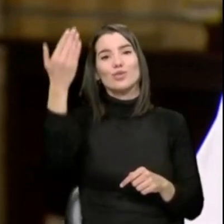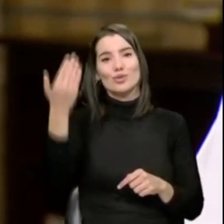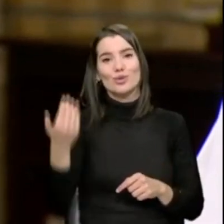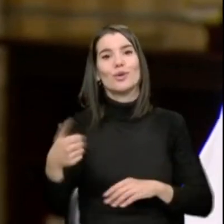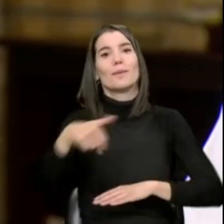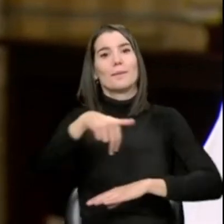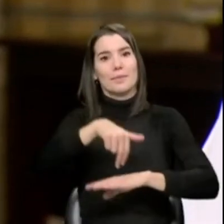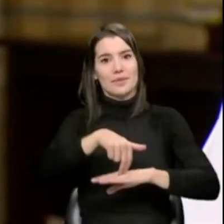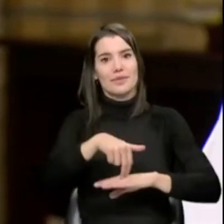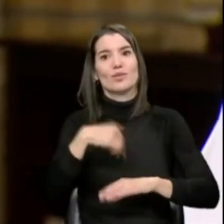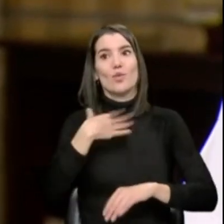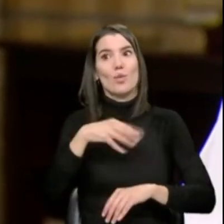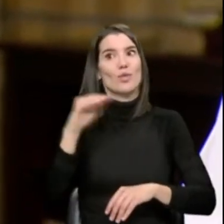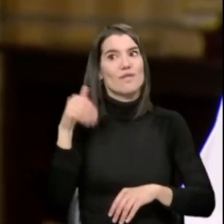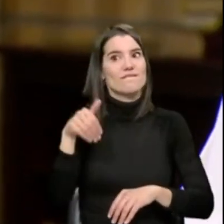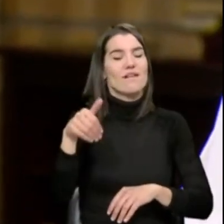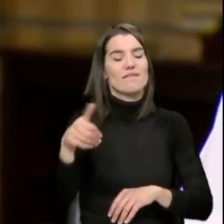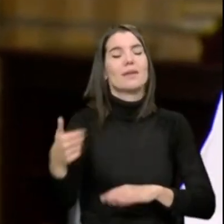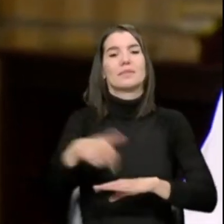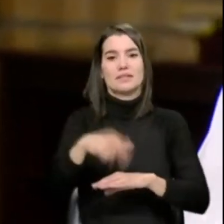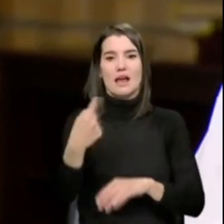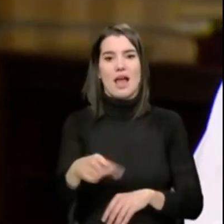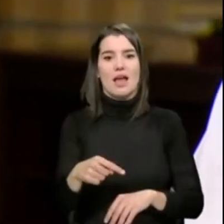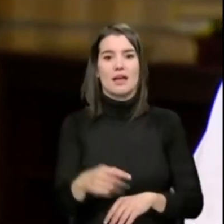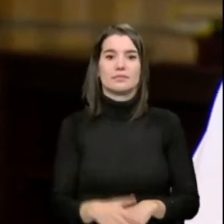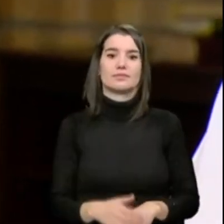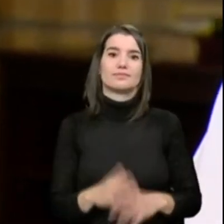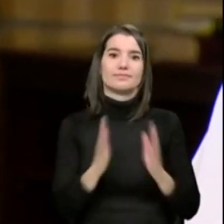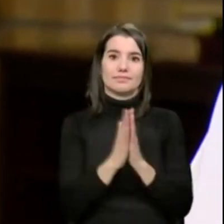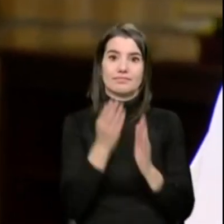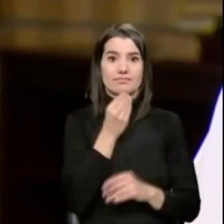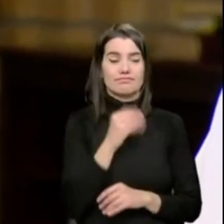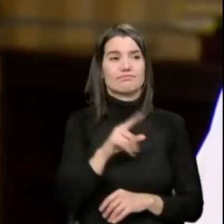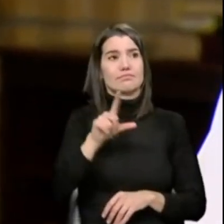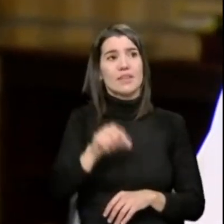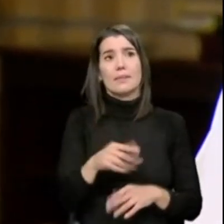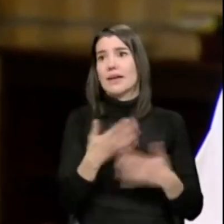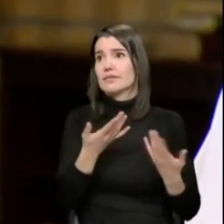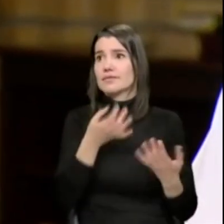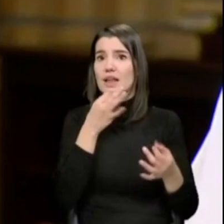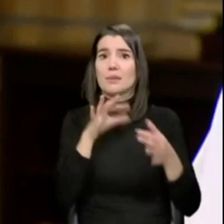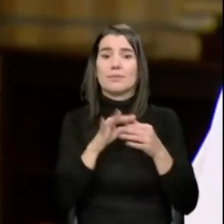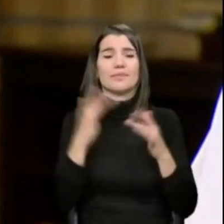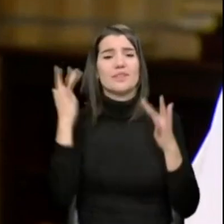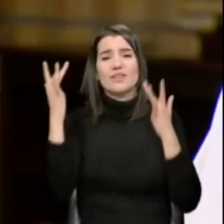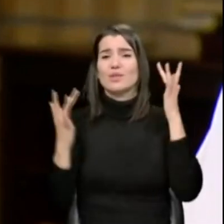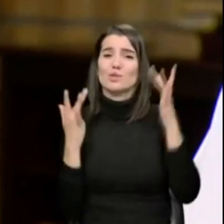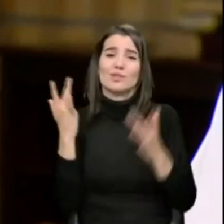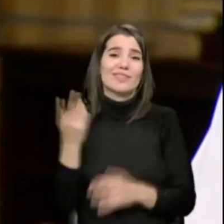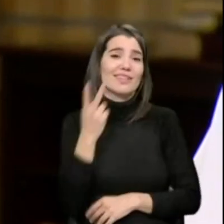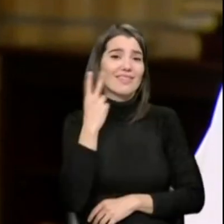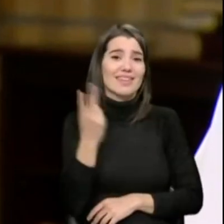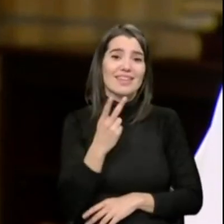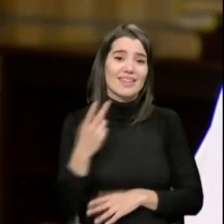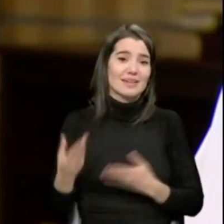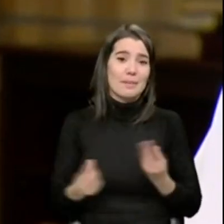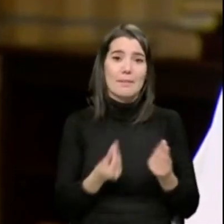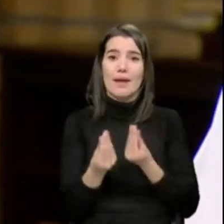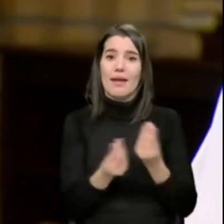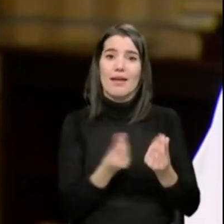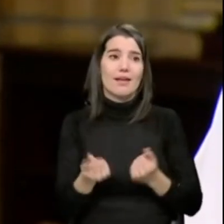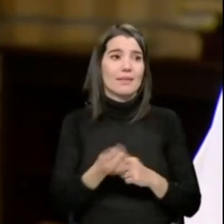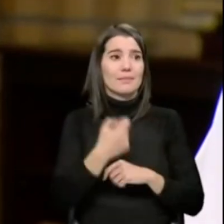dizer. Falar do judaísmo também será muito falar também de uma filosofia de vida, de